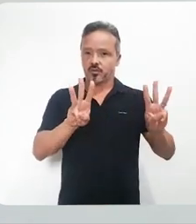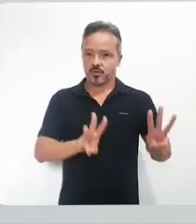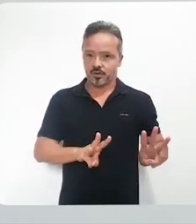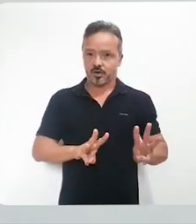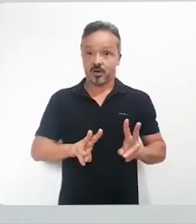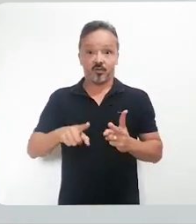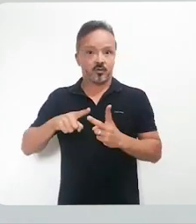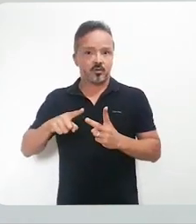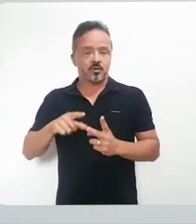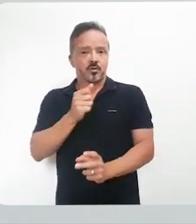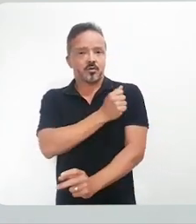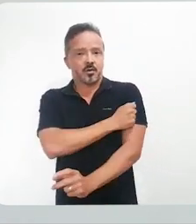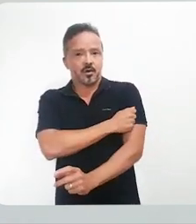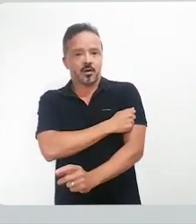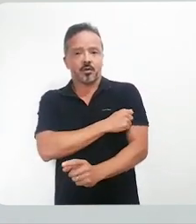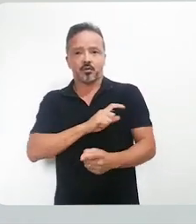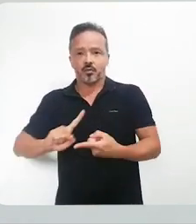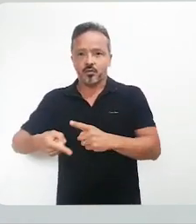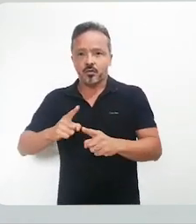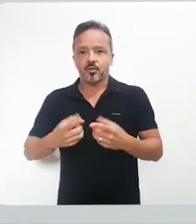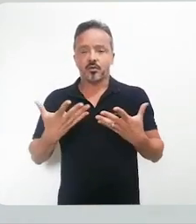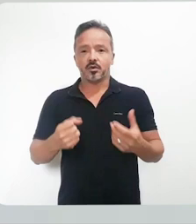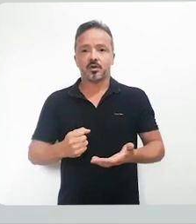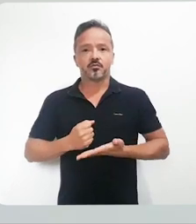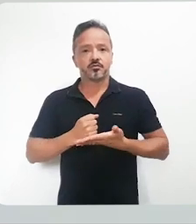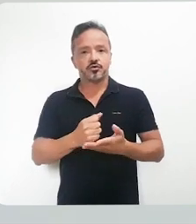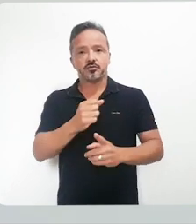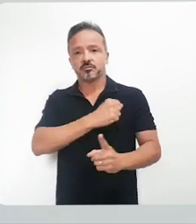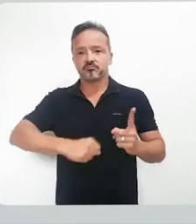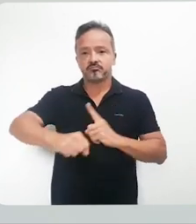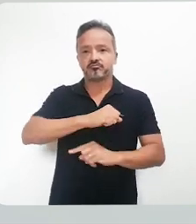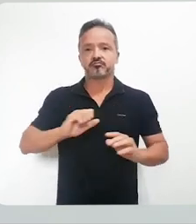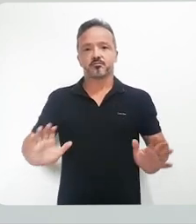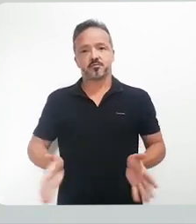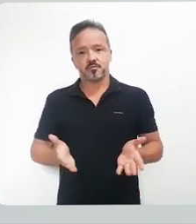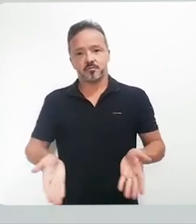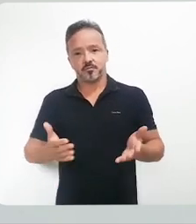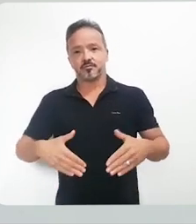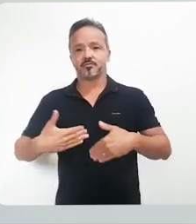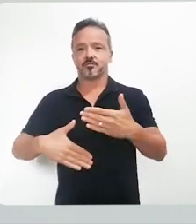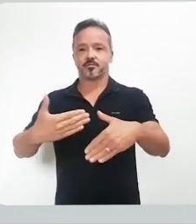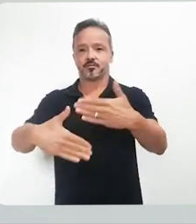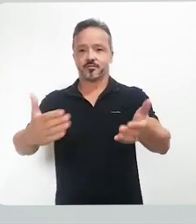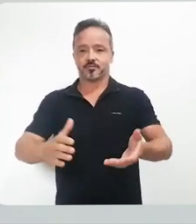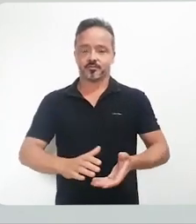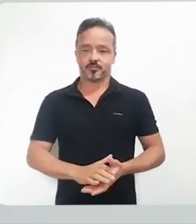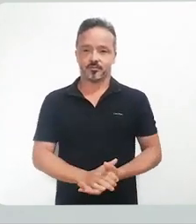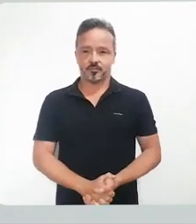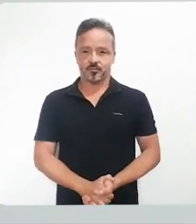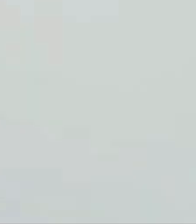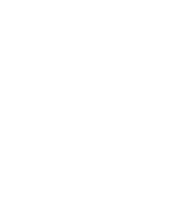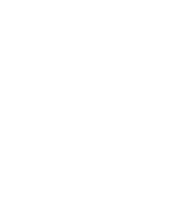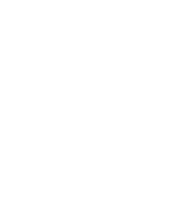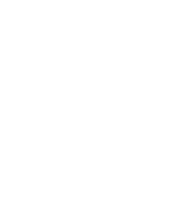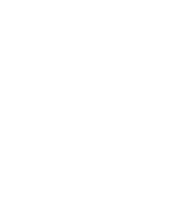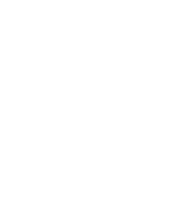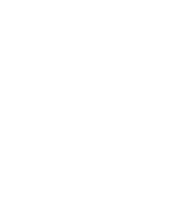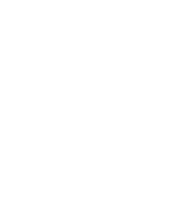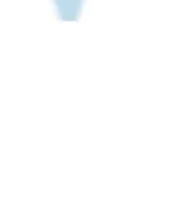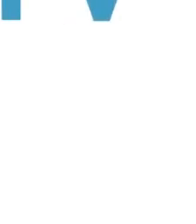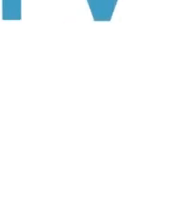mundo. É a nossa forma, nesse momento, de estar atuando e tentando fazer a diferença na nossa região.